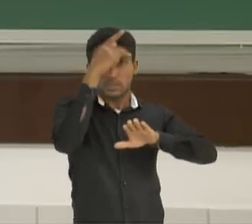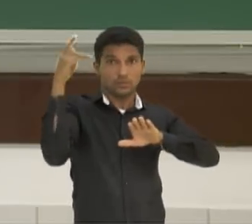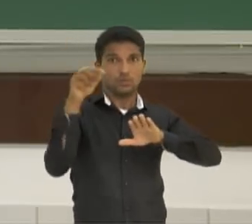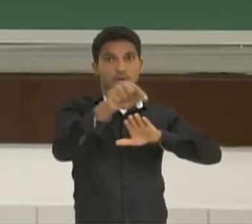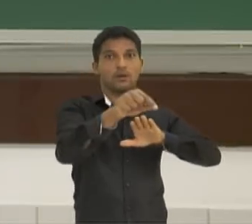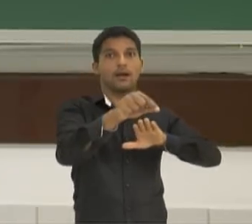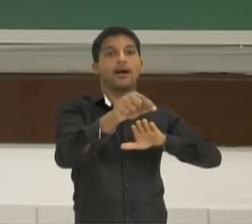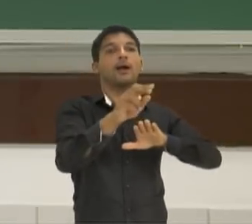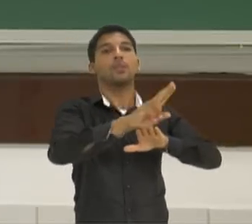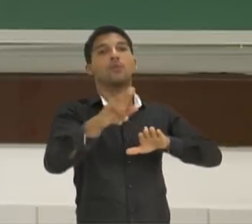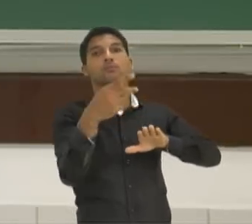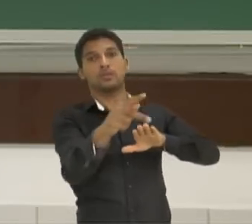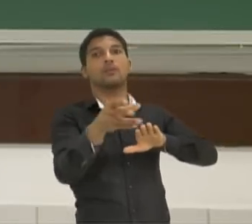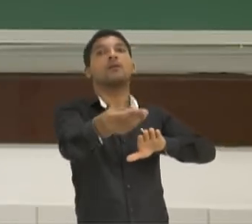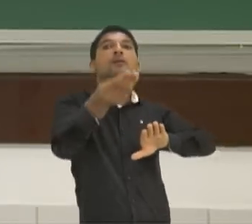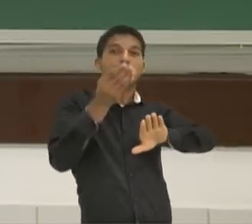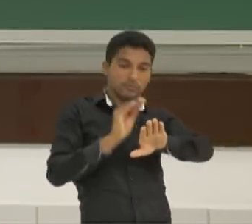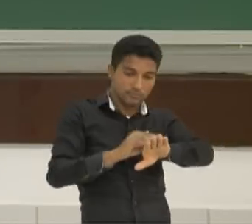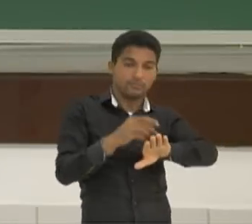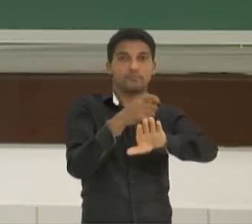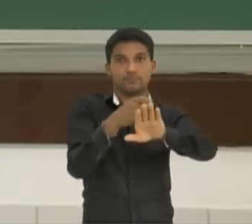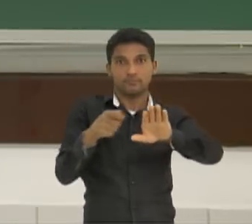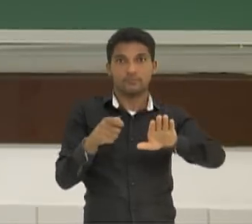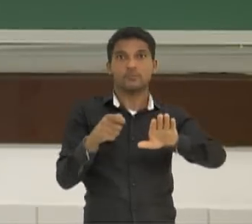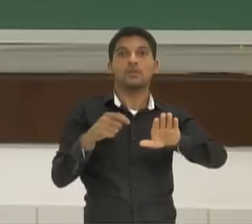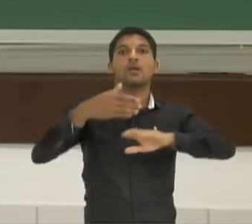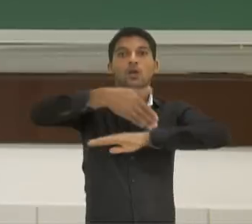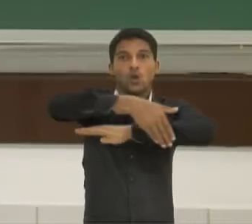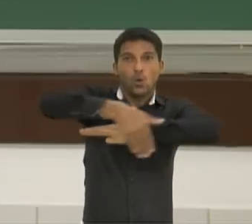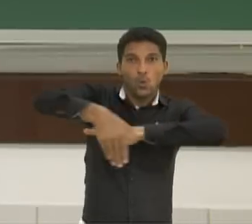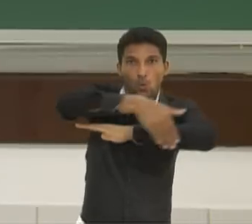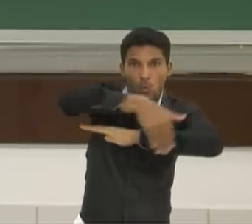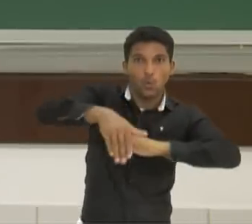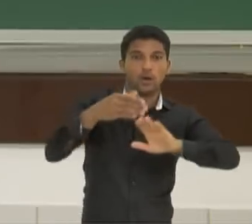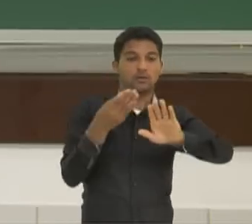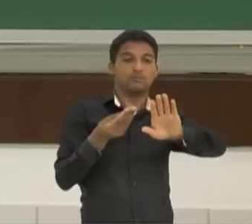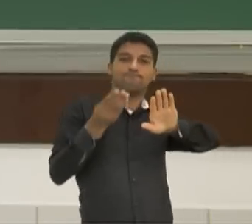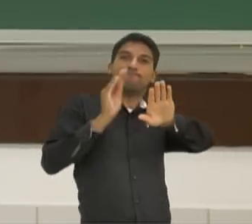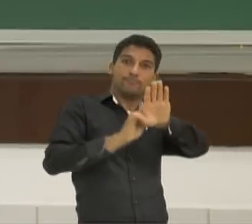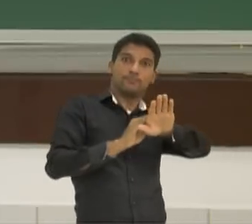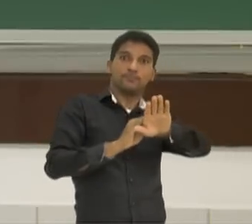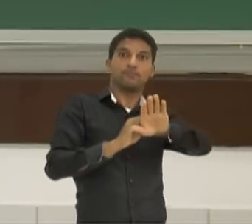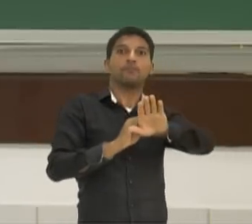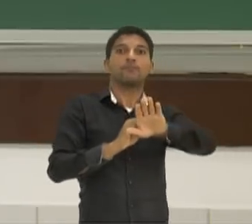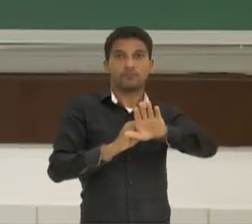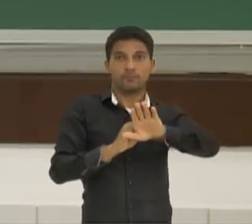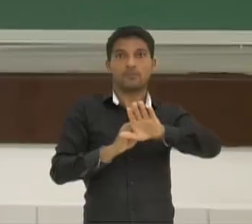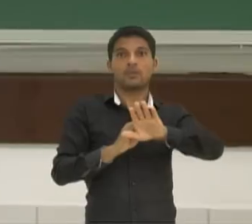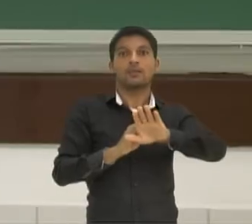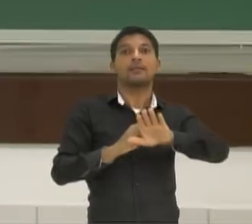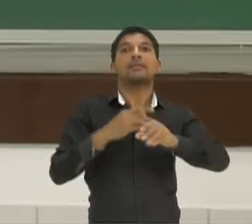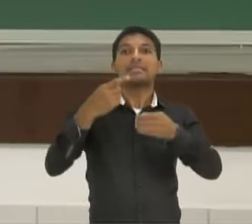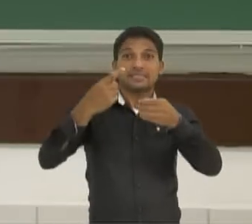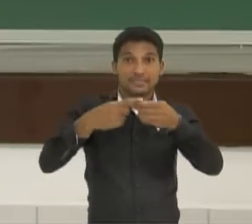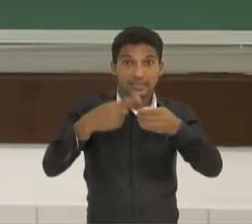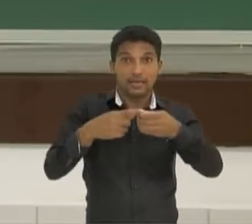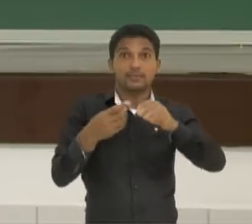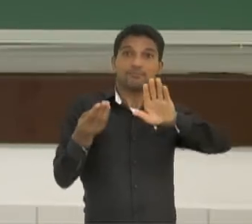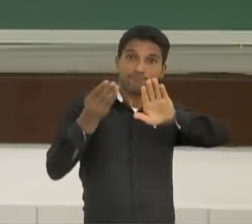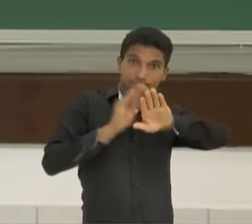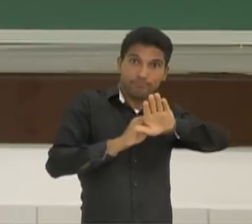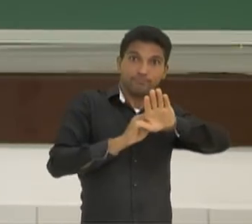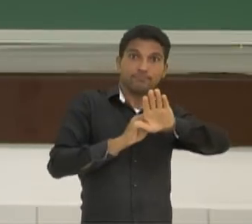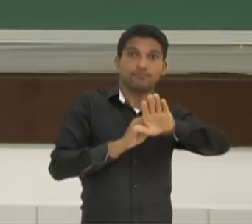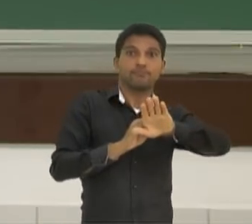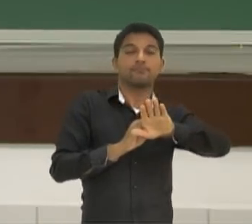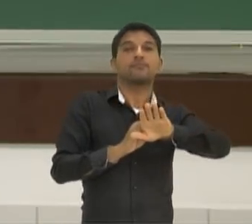rua, CEP, nome do bairro, da cidade, etc. E atrás o destinatário, né, também às vezes já está especificado